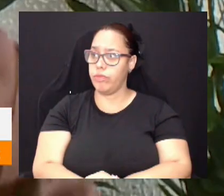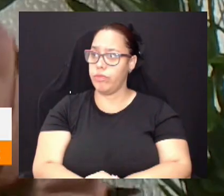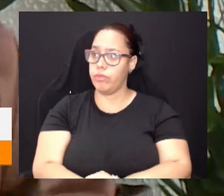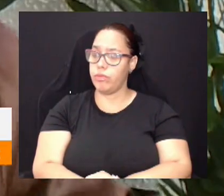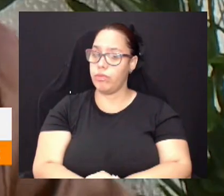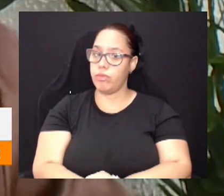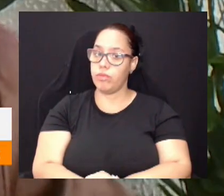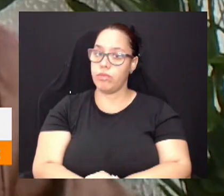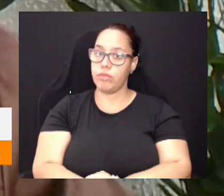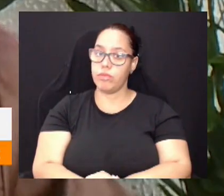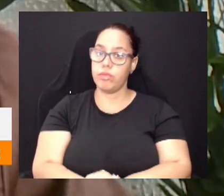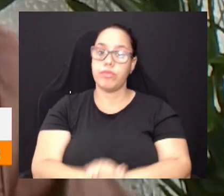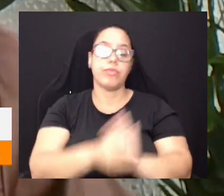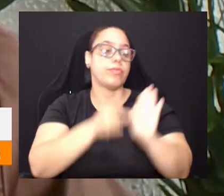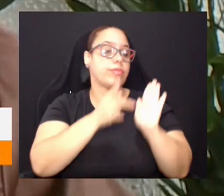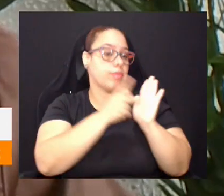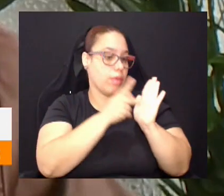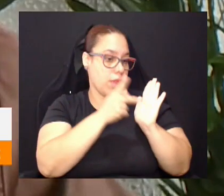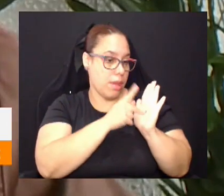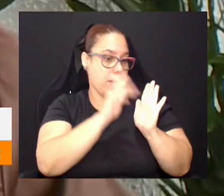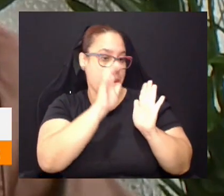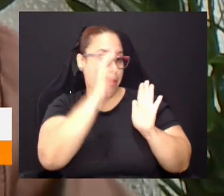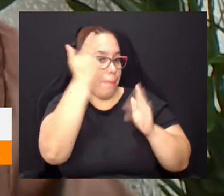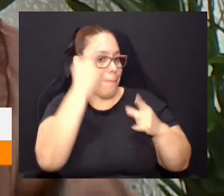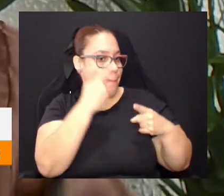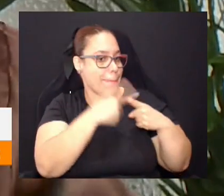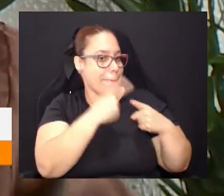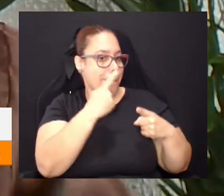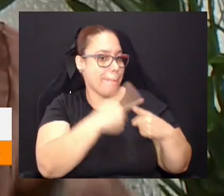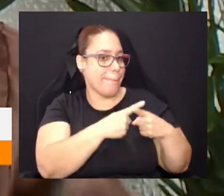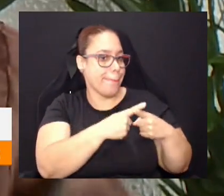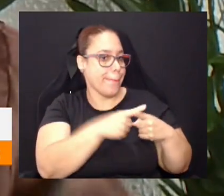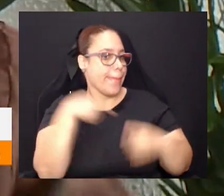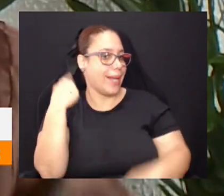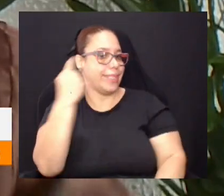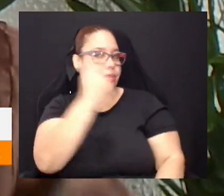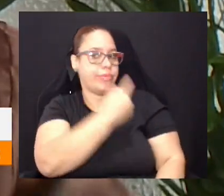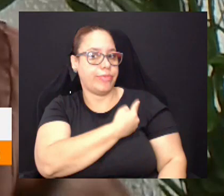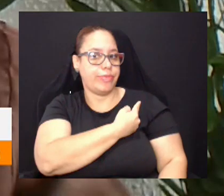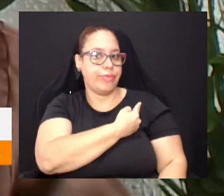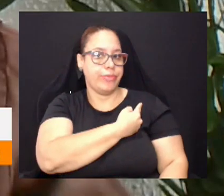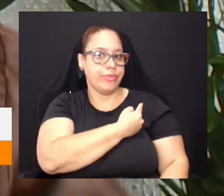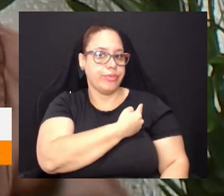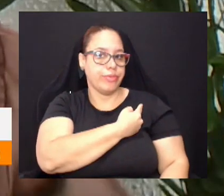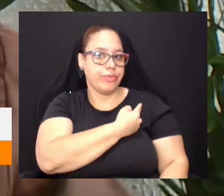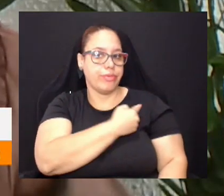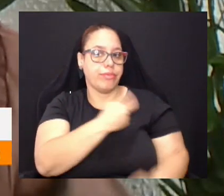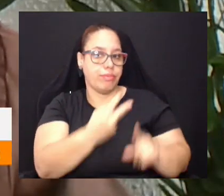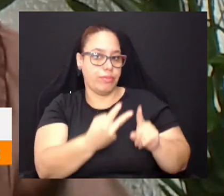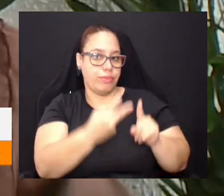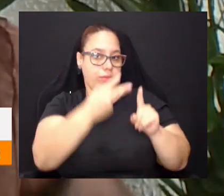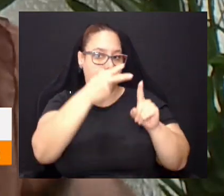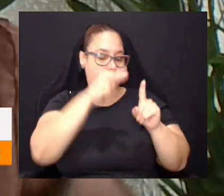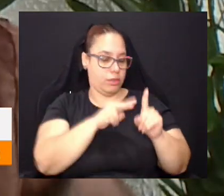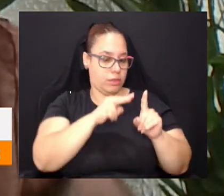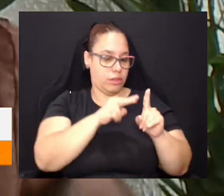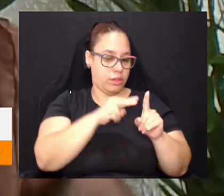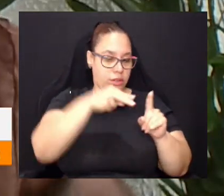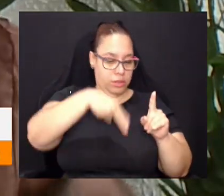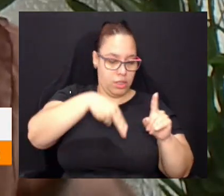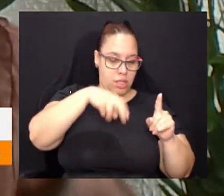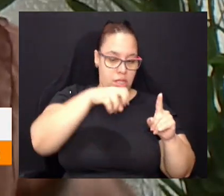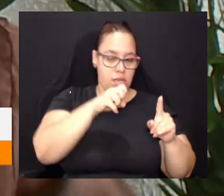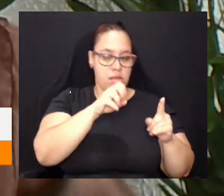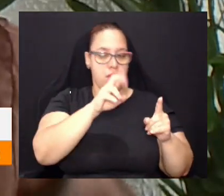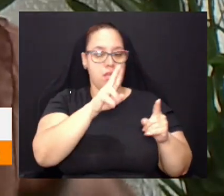Na verdade, isso acontece porque a gente está, do ponto de vista neuropsicológico, nós